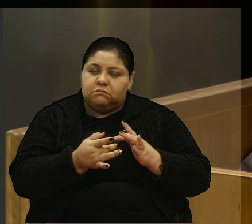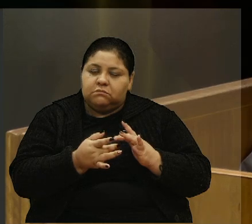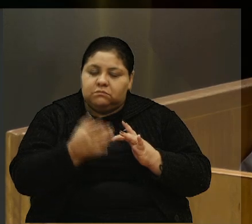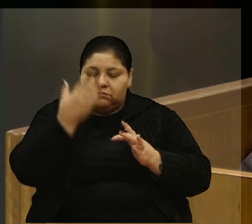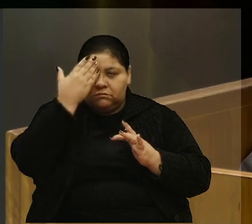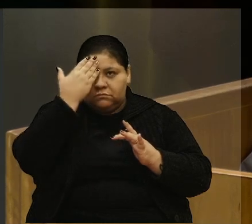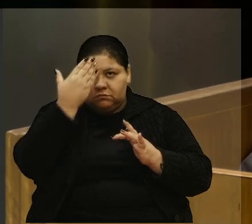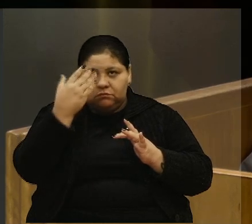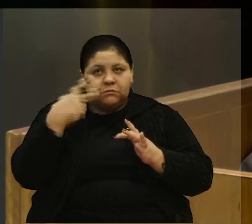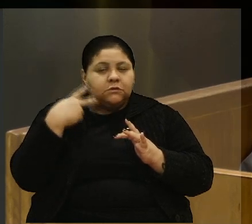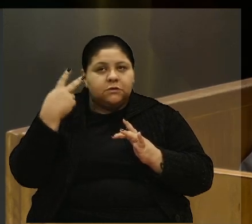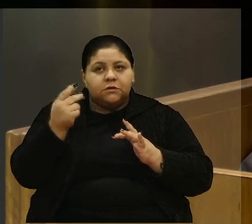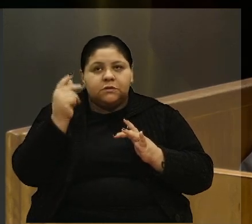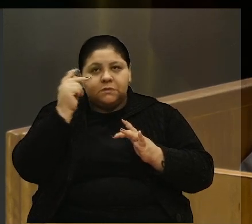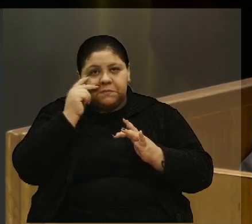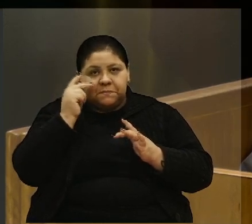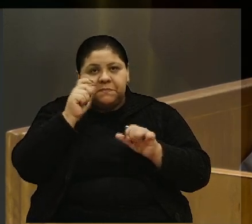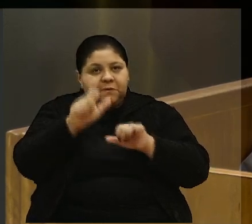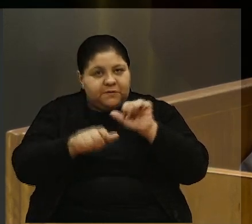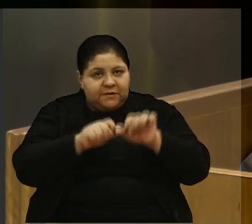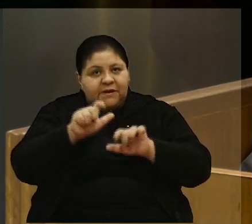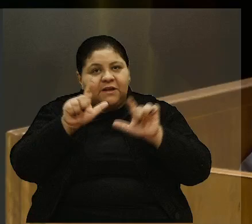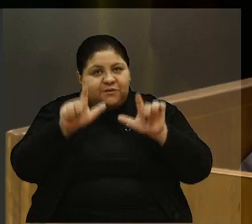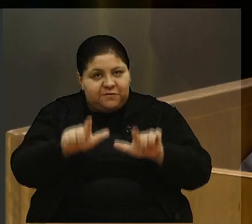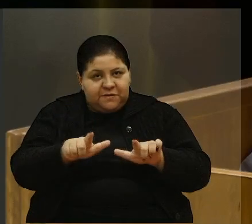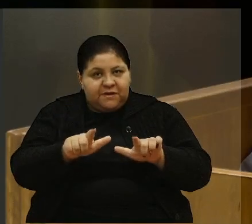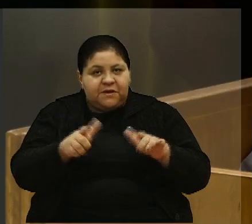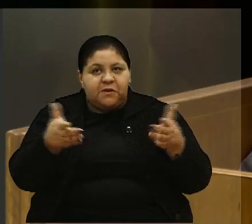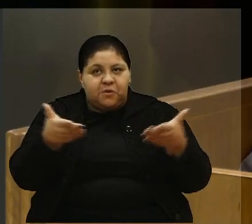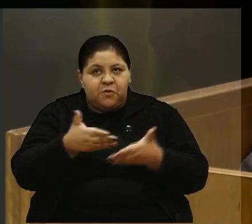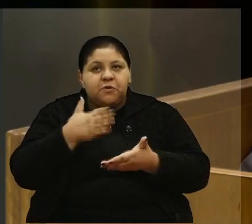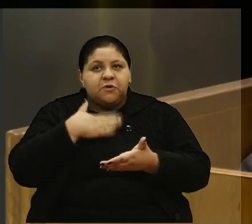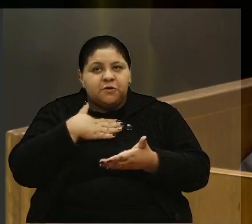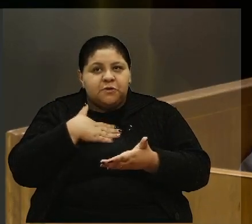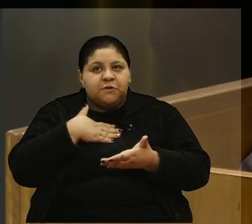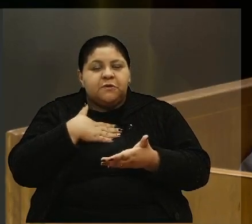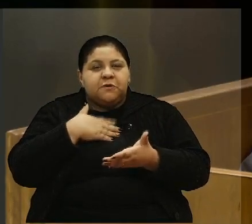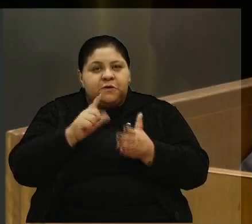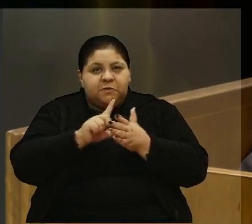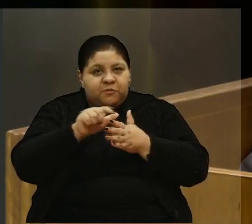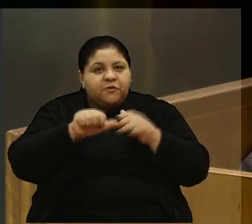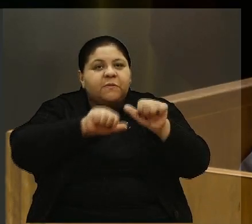agradecer ao vereador Cláudio cedendo seu espaço e podemos trocá-lo, inclusive,